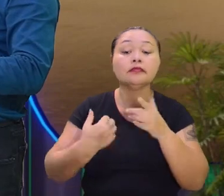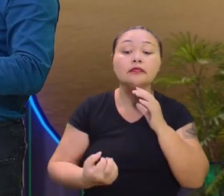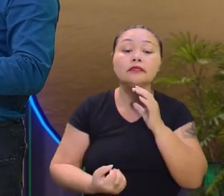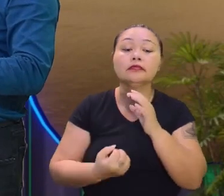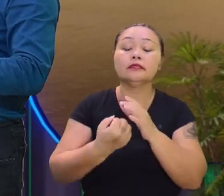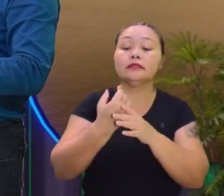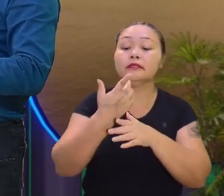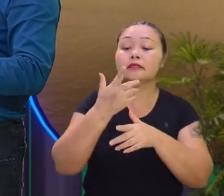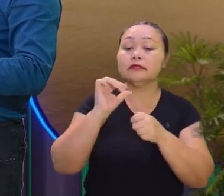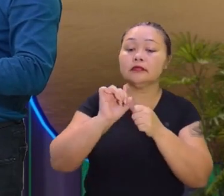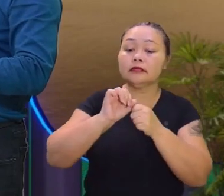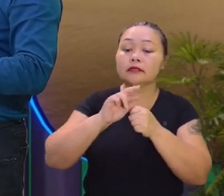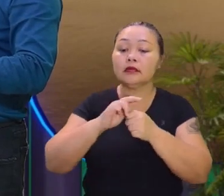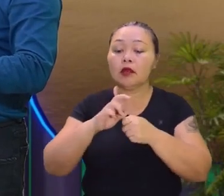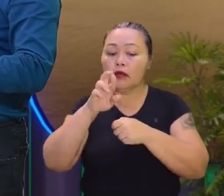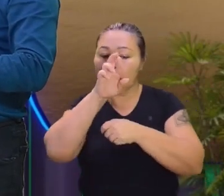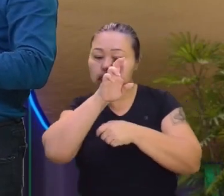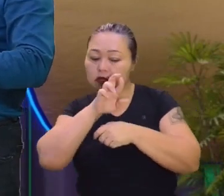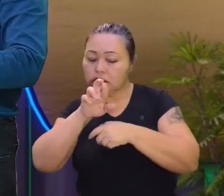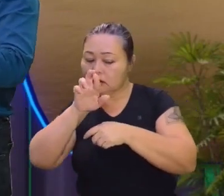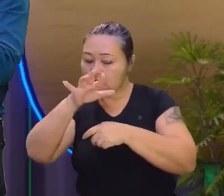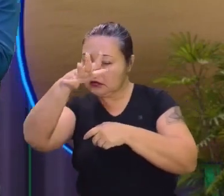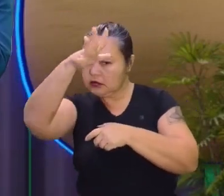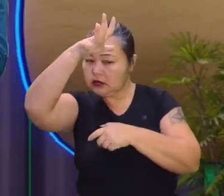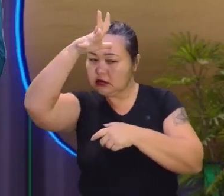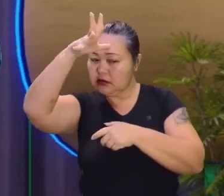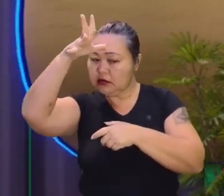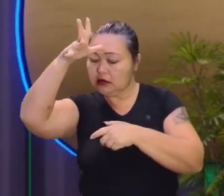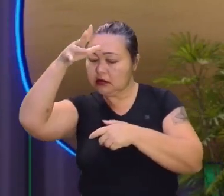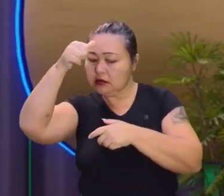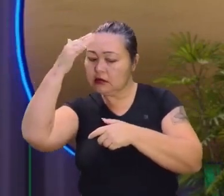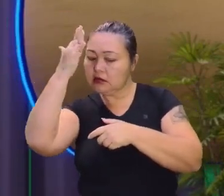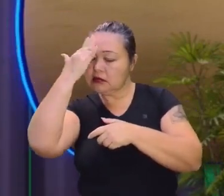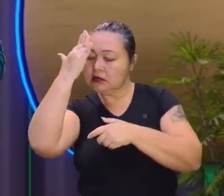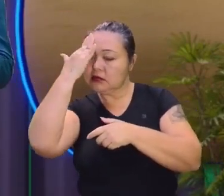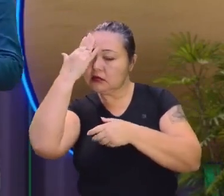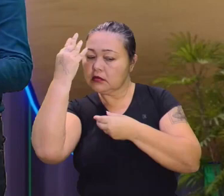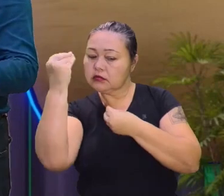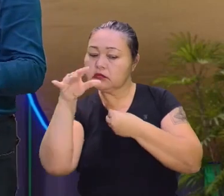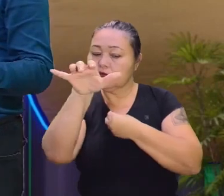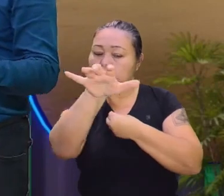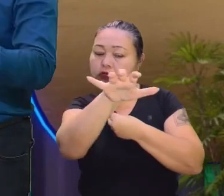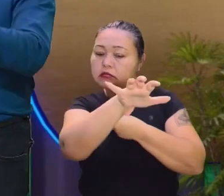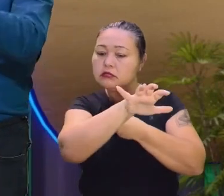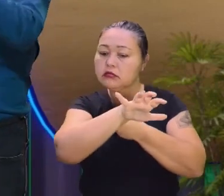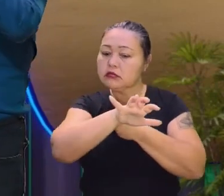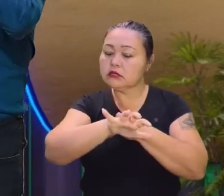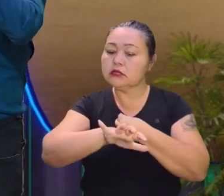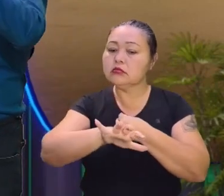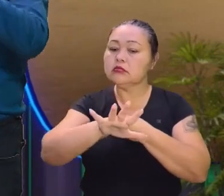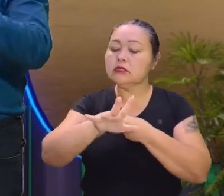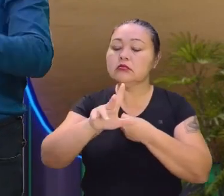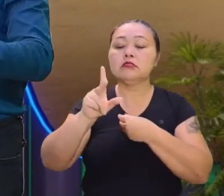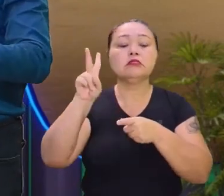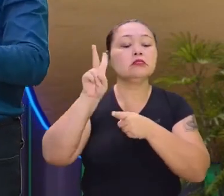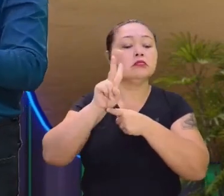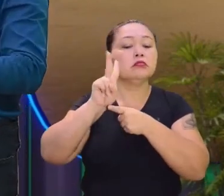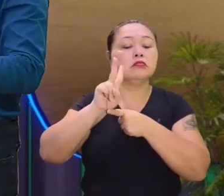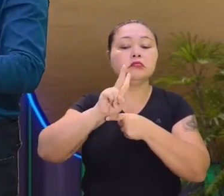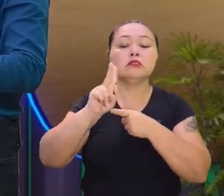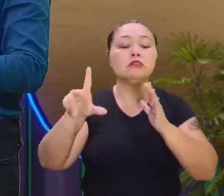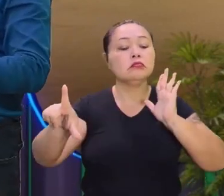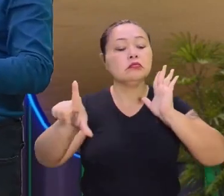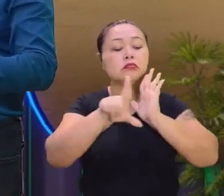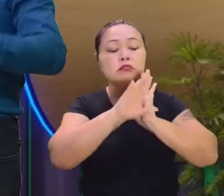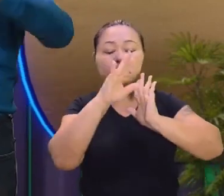vigilância na Amazônia. Exatamente. É isso? Exato. Para monitorar essas regiões Com certeza. que são protegidas por